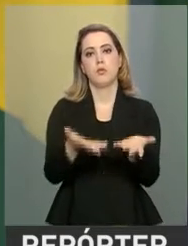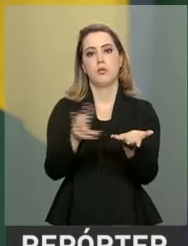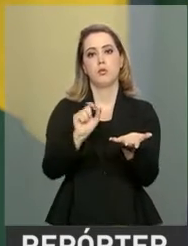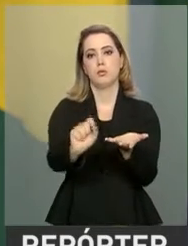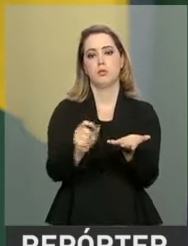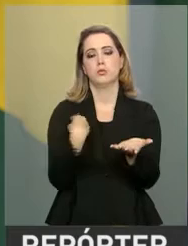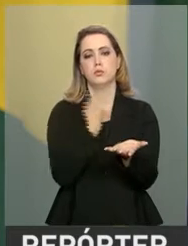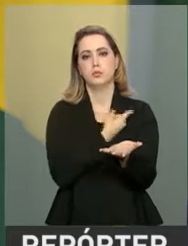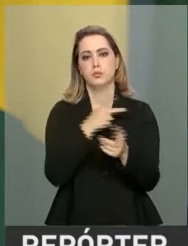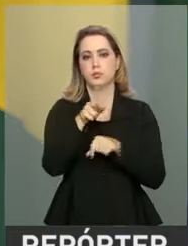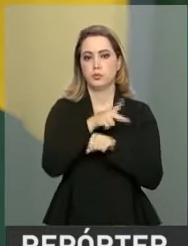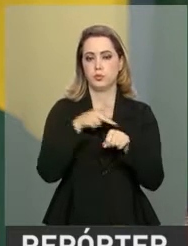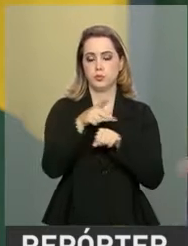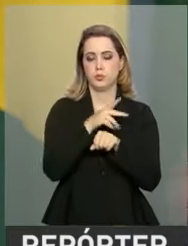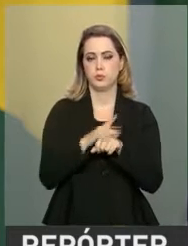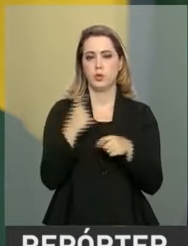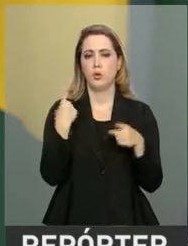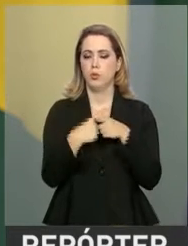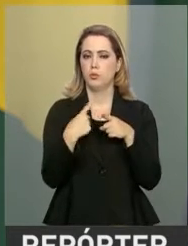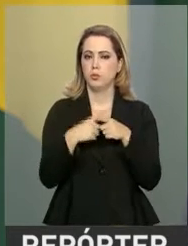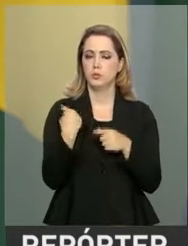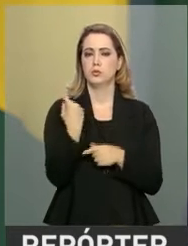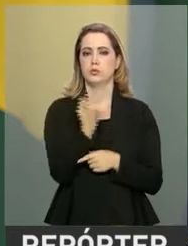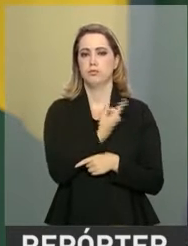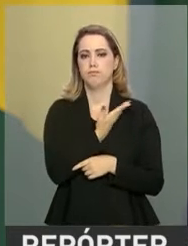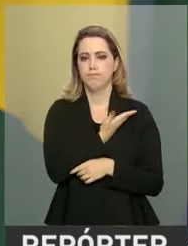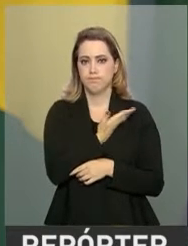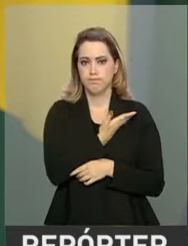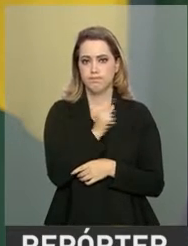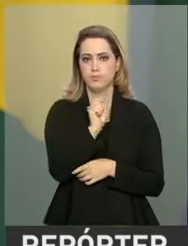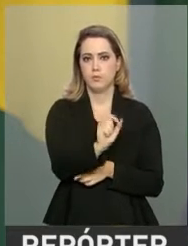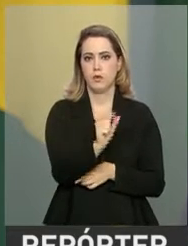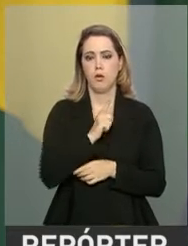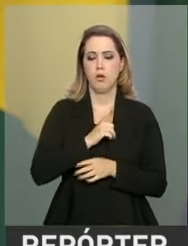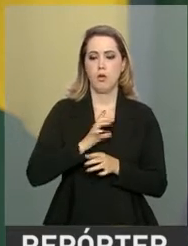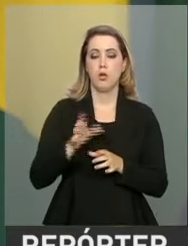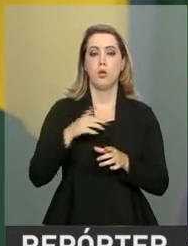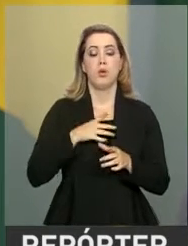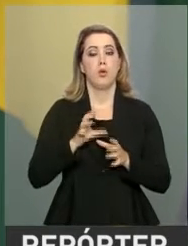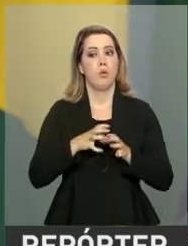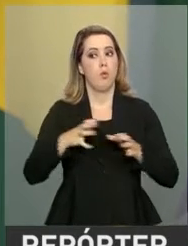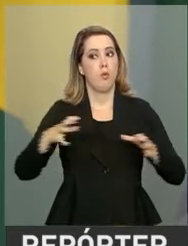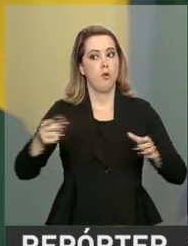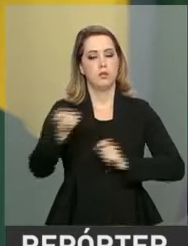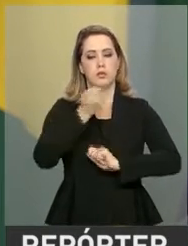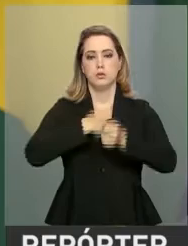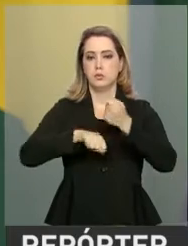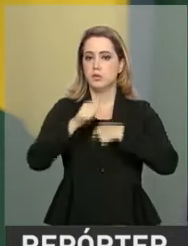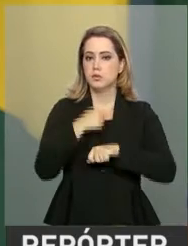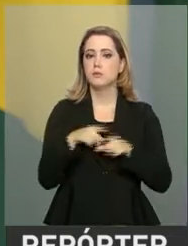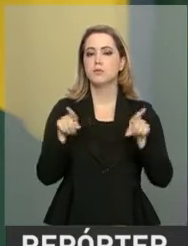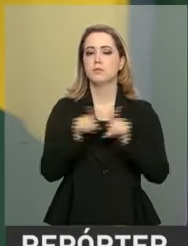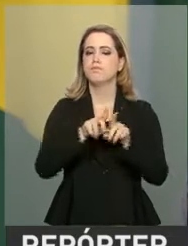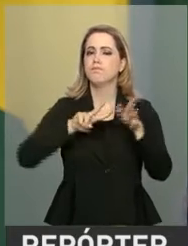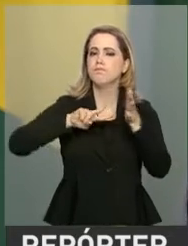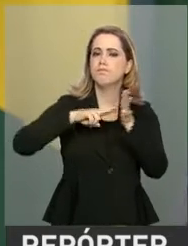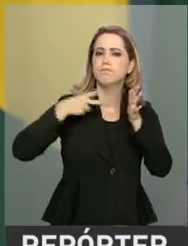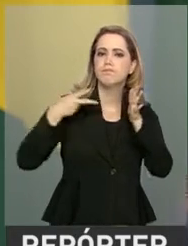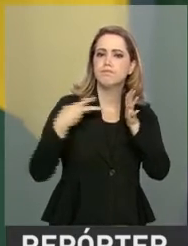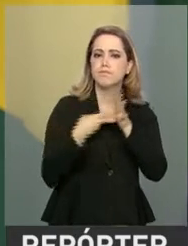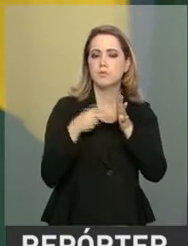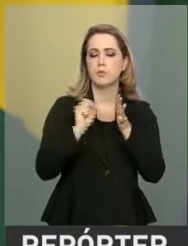país portanto meus amigos condições macroeconômicas sólidas significam